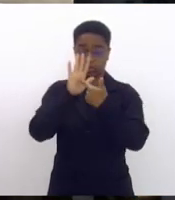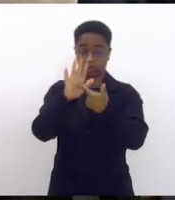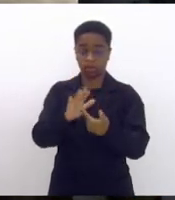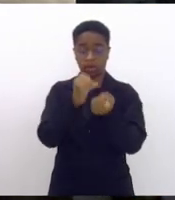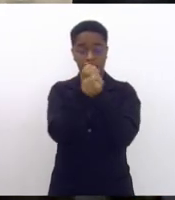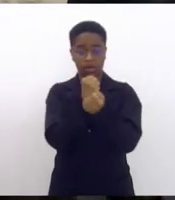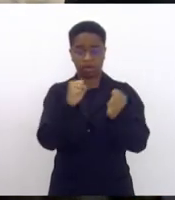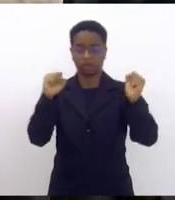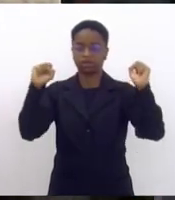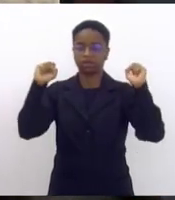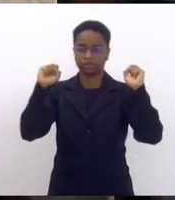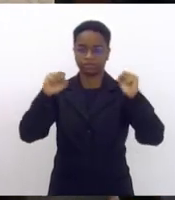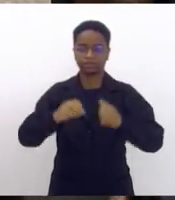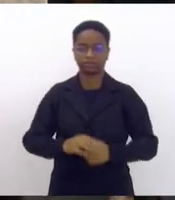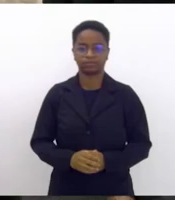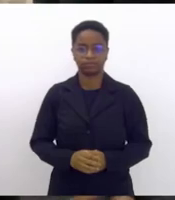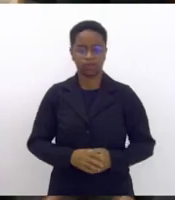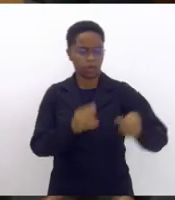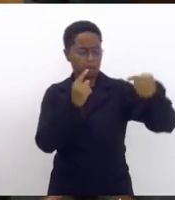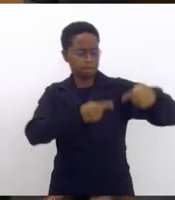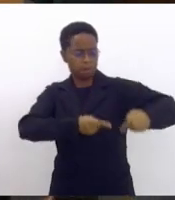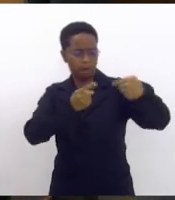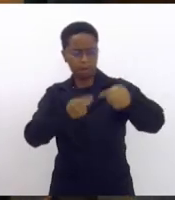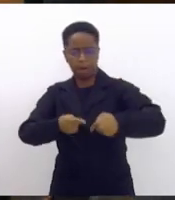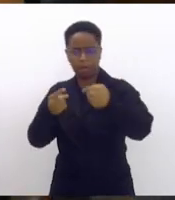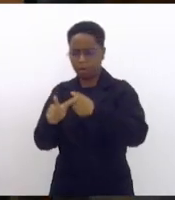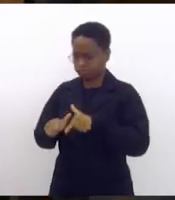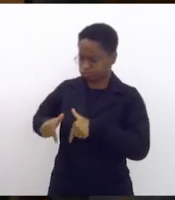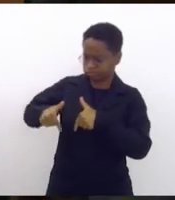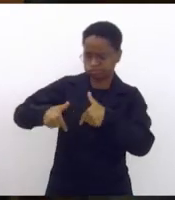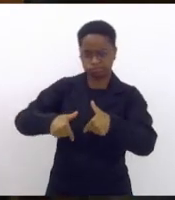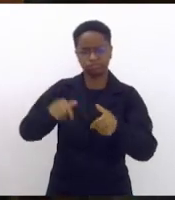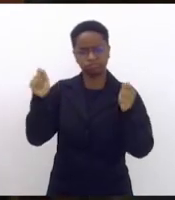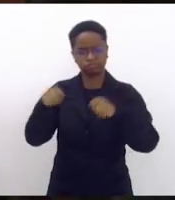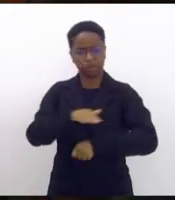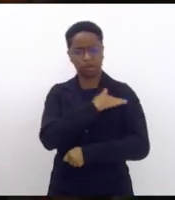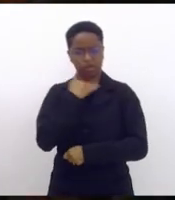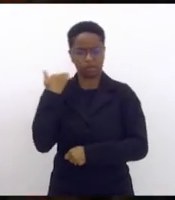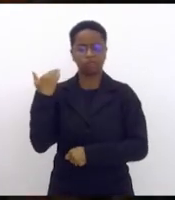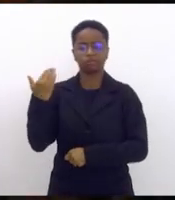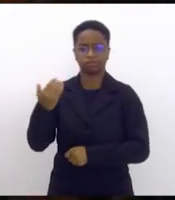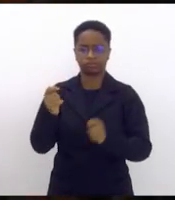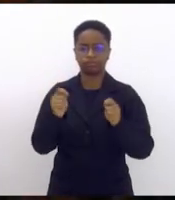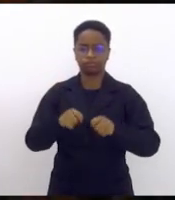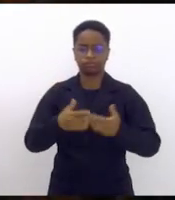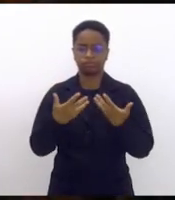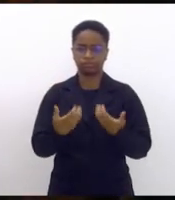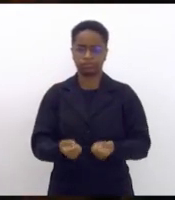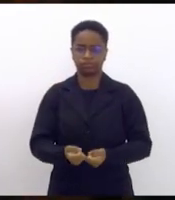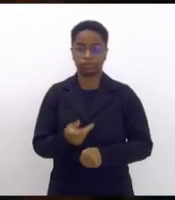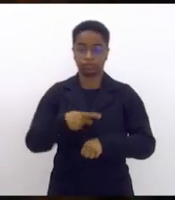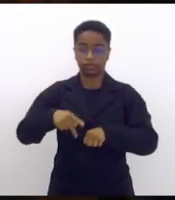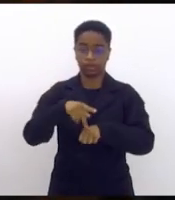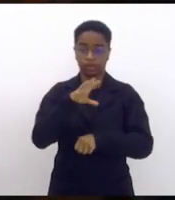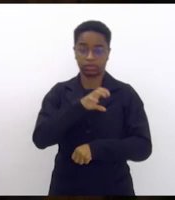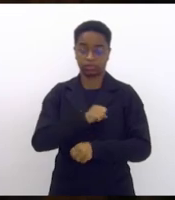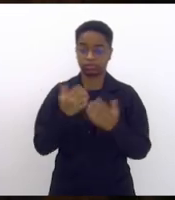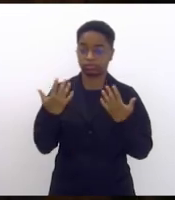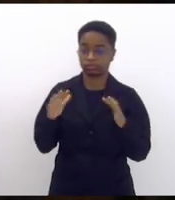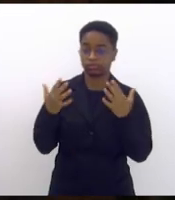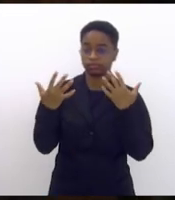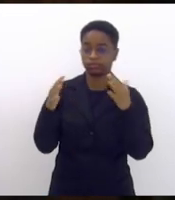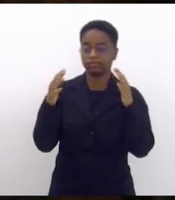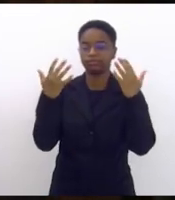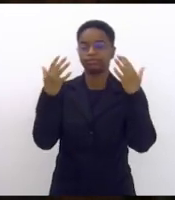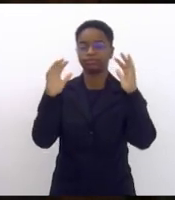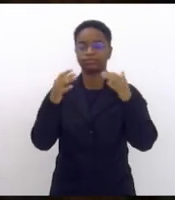seio ó liberdade Desafio o nosso peito a própria morte ó pátria